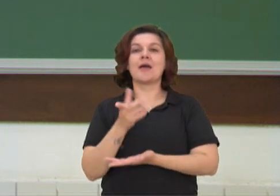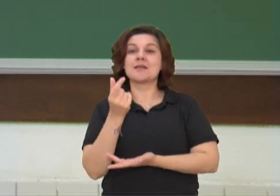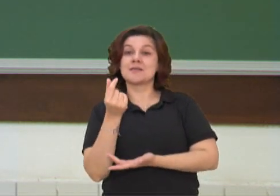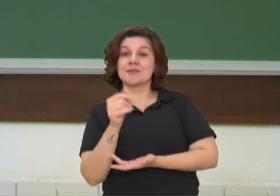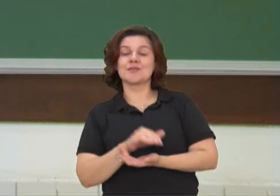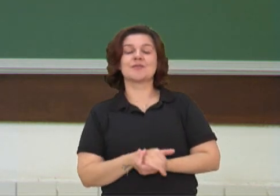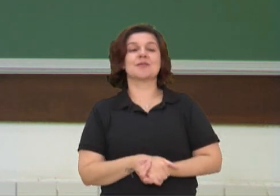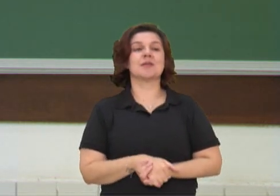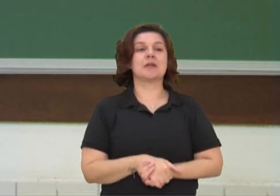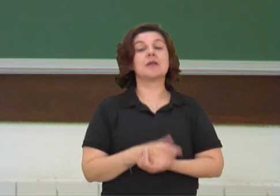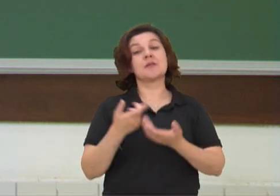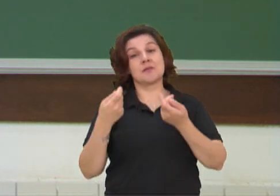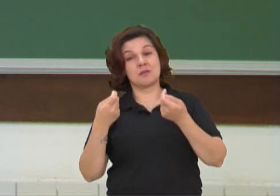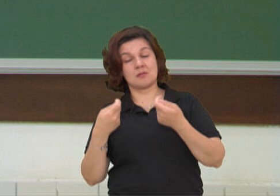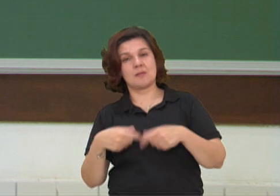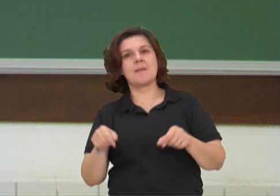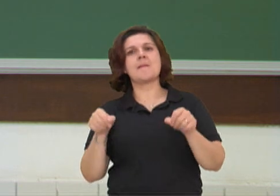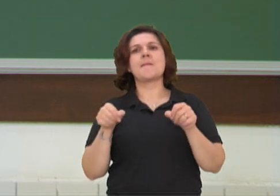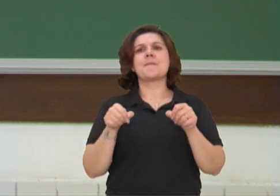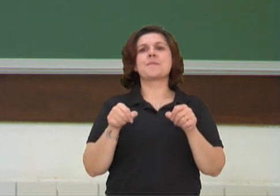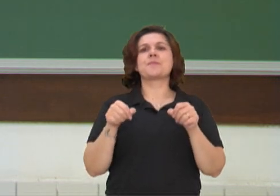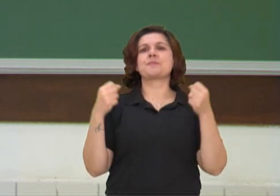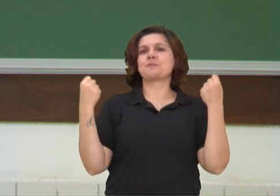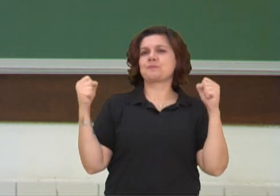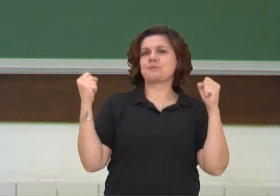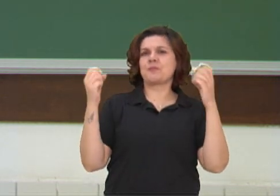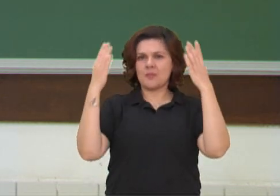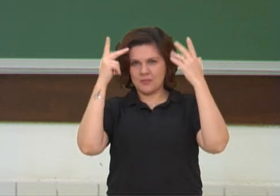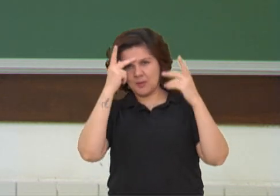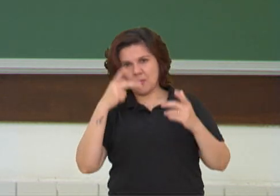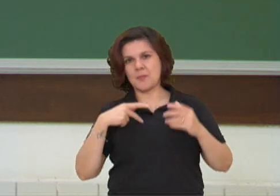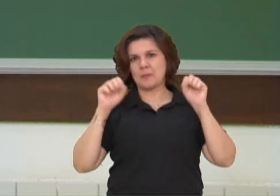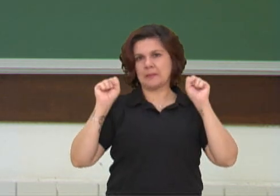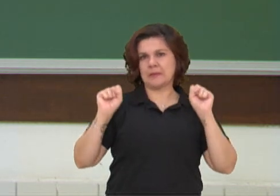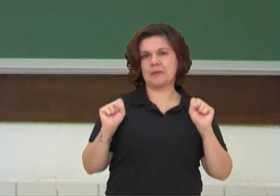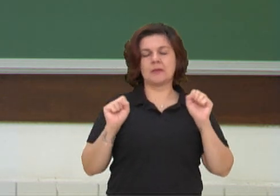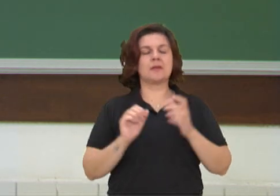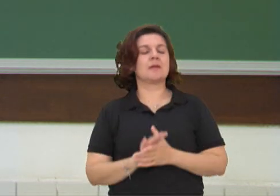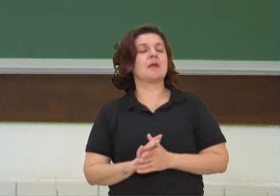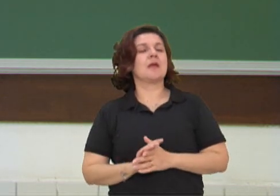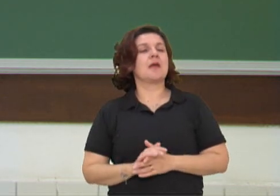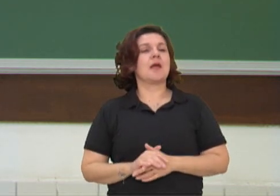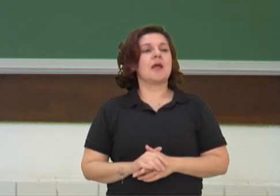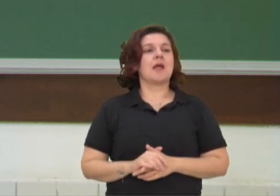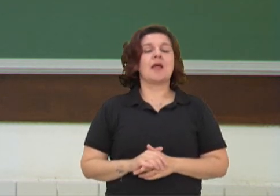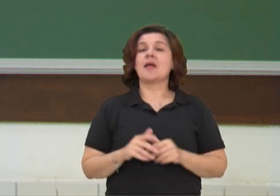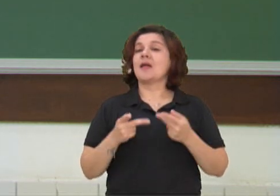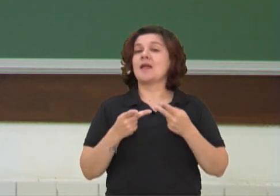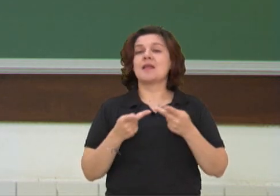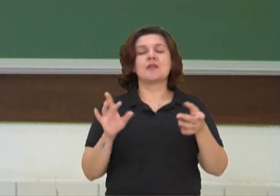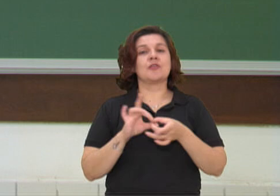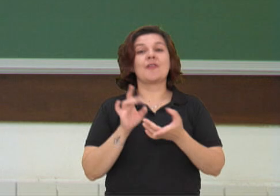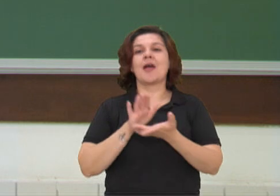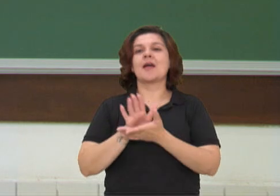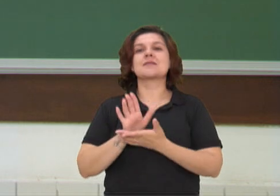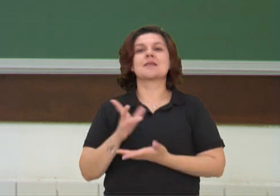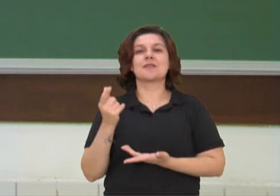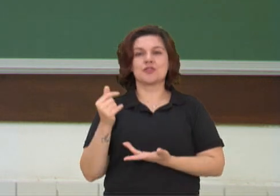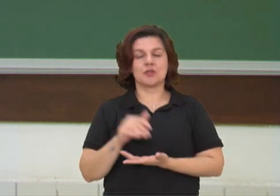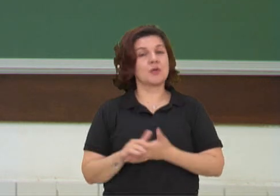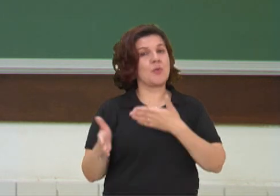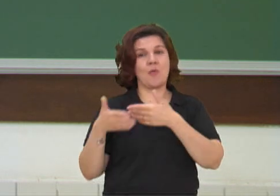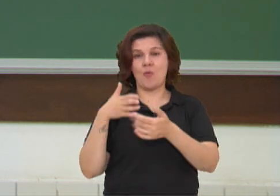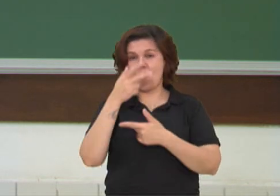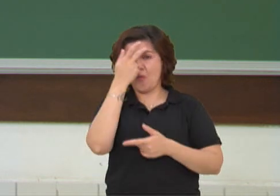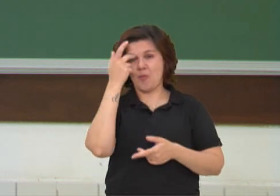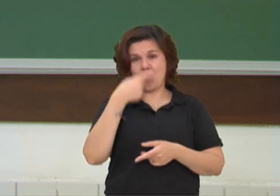ali, você consegue praticar aí sem ter ali algum tipo de gasto ali financeiramente falando. Então qualquer pessoa pode